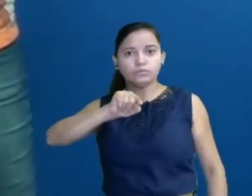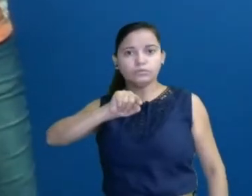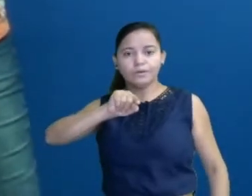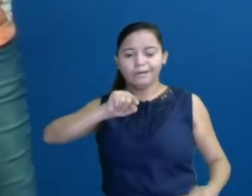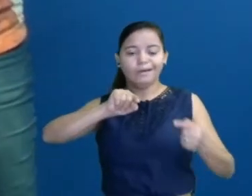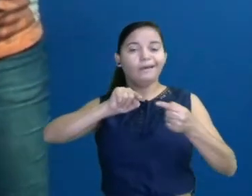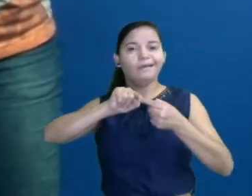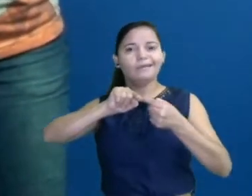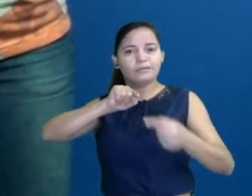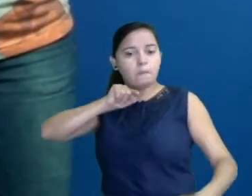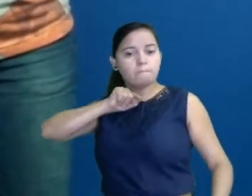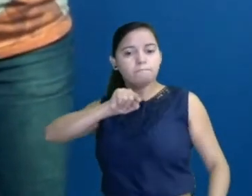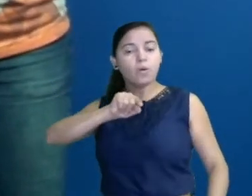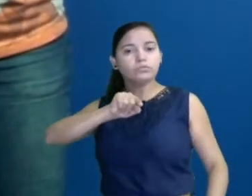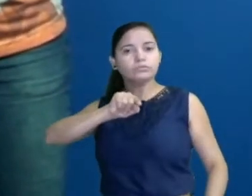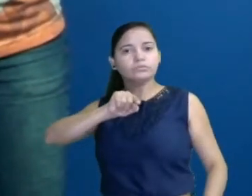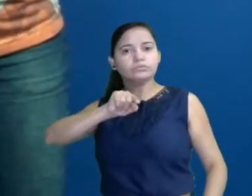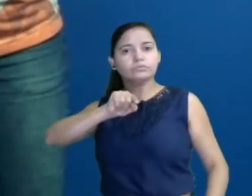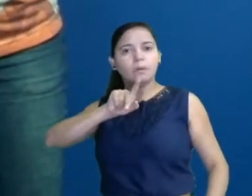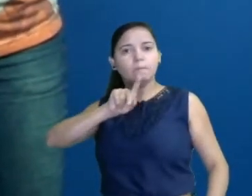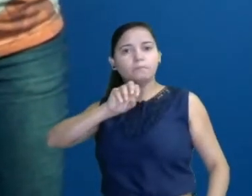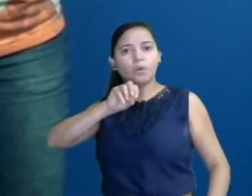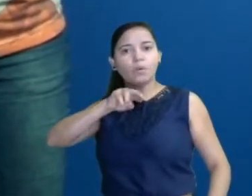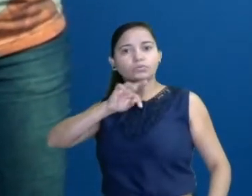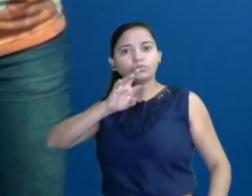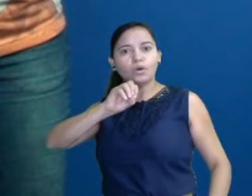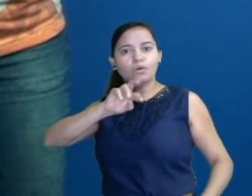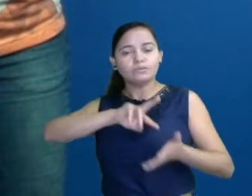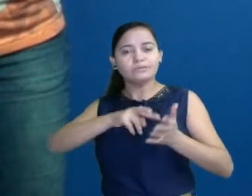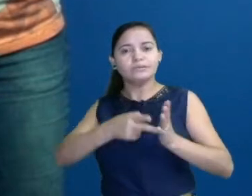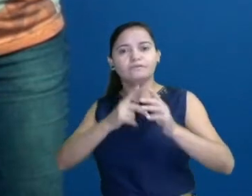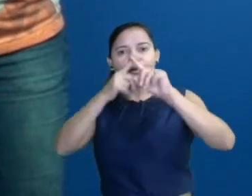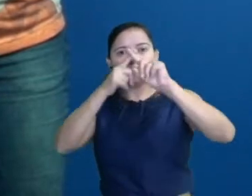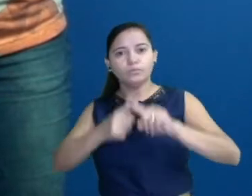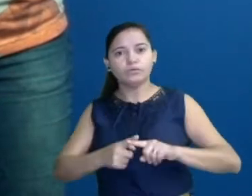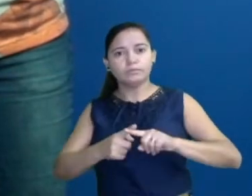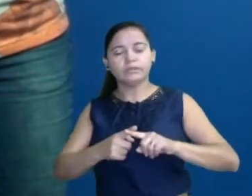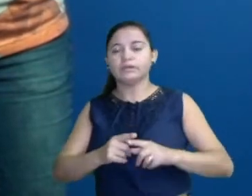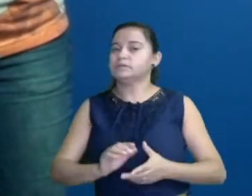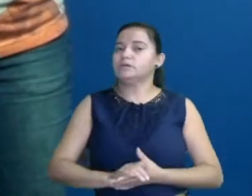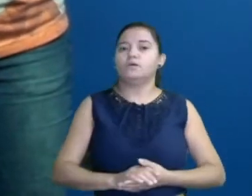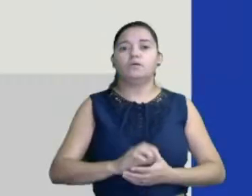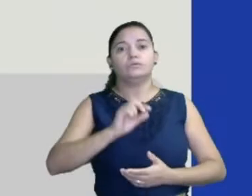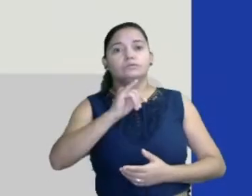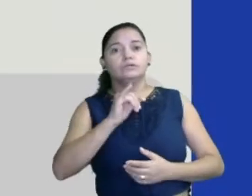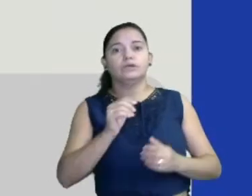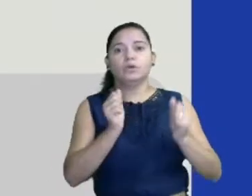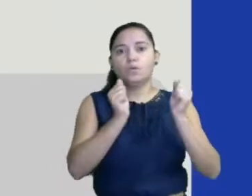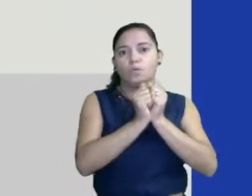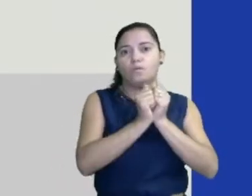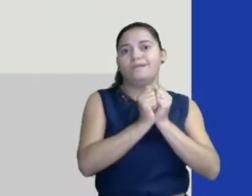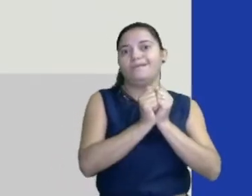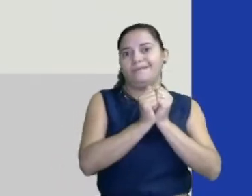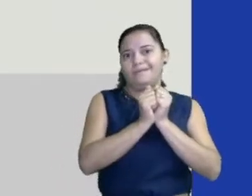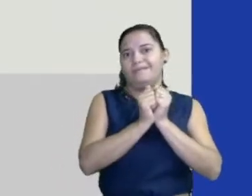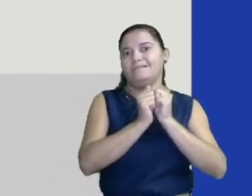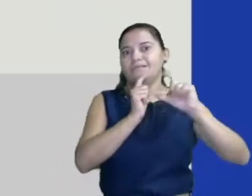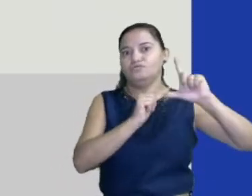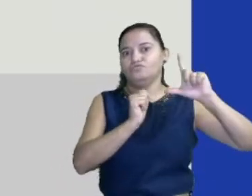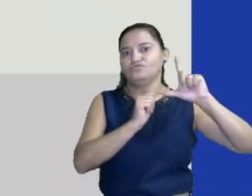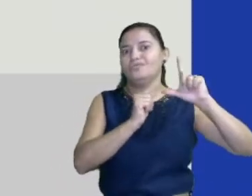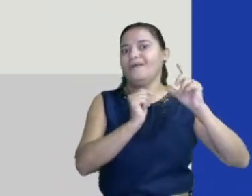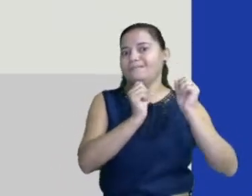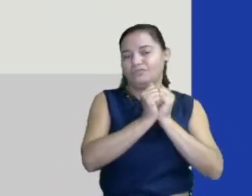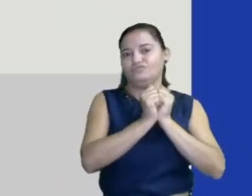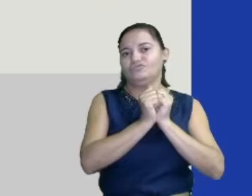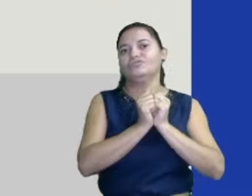o símbolo de multiplicação mas aí como são duas letras eu coloco quando uma junto da outra já me dá ideia de multiplicação